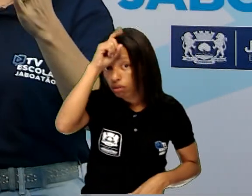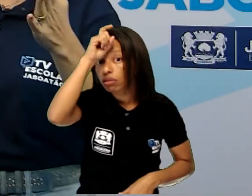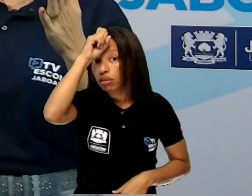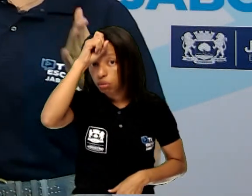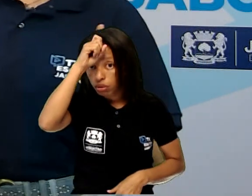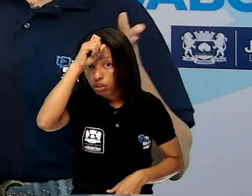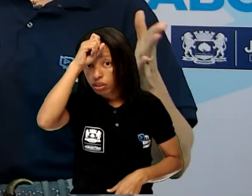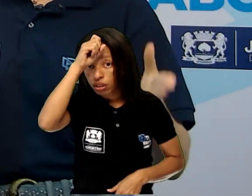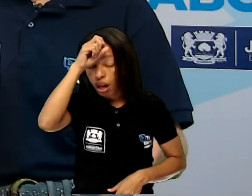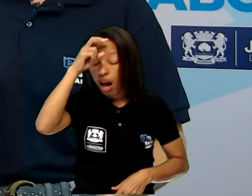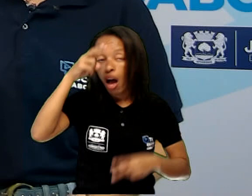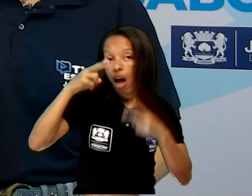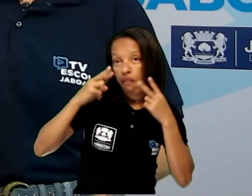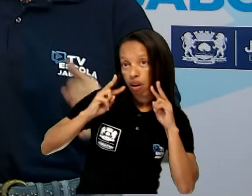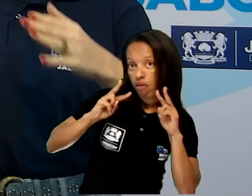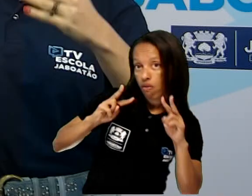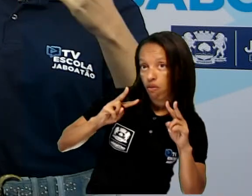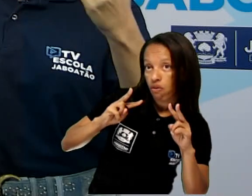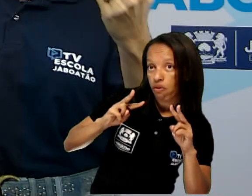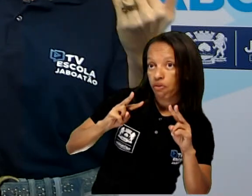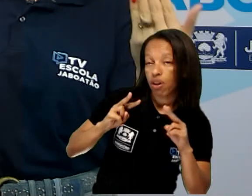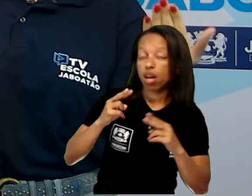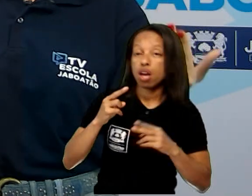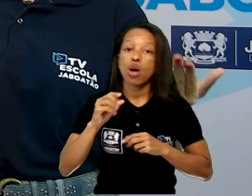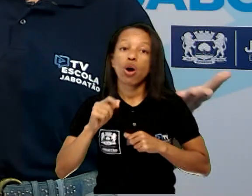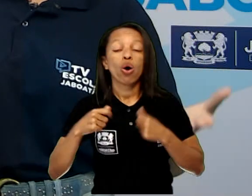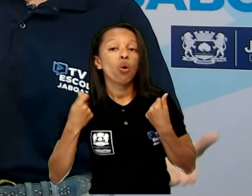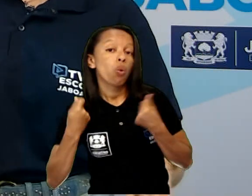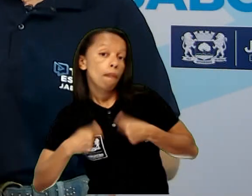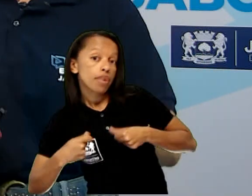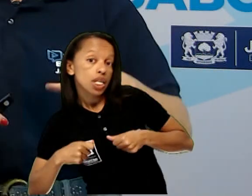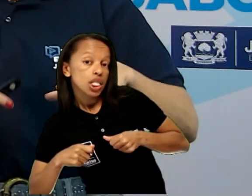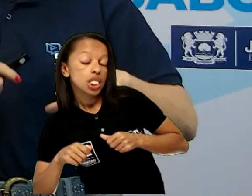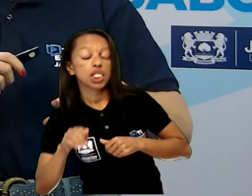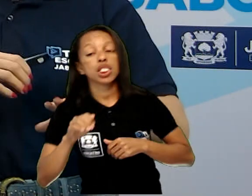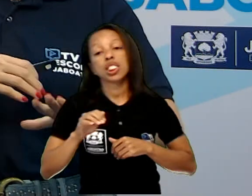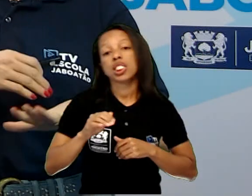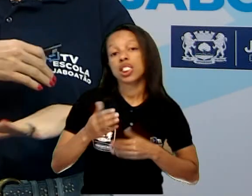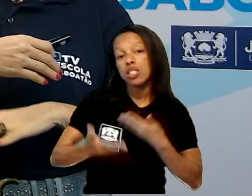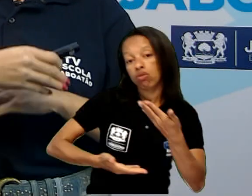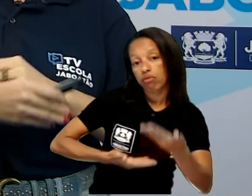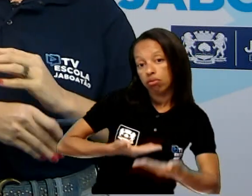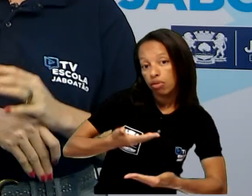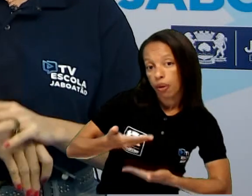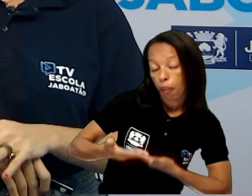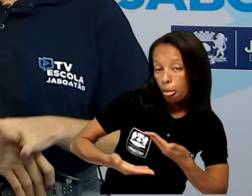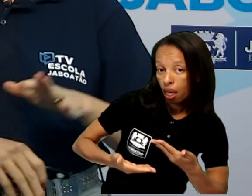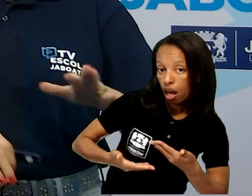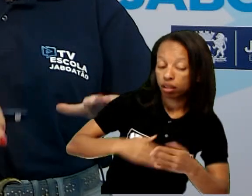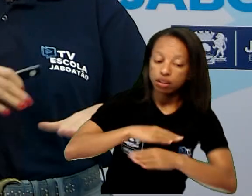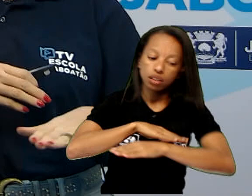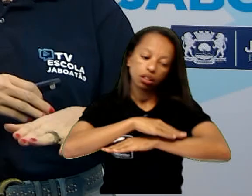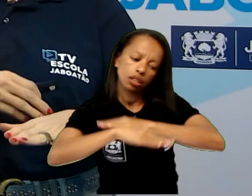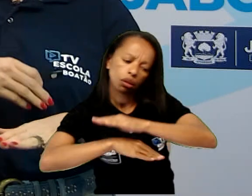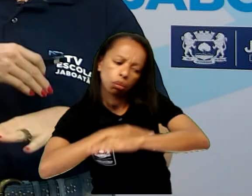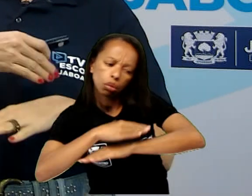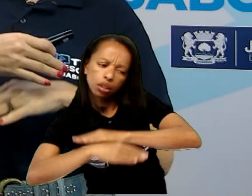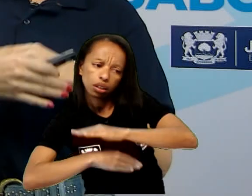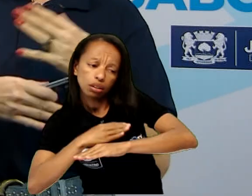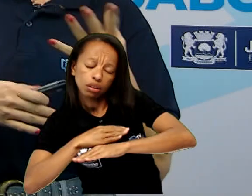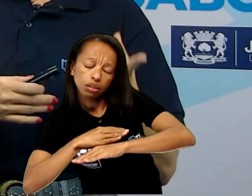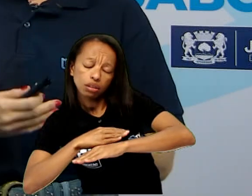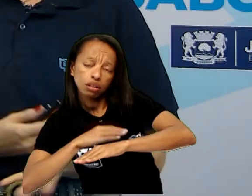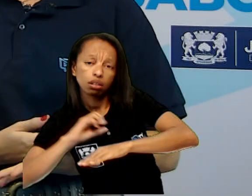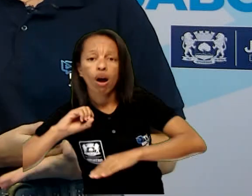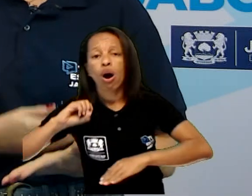é o tratamento mais adequado, se vai precisar fazer uso de uma pomada, se vai precisar botar uma atadura, se vai precisar colocar